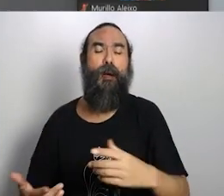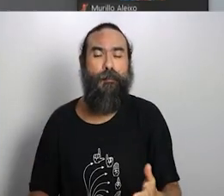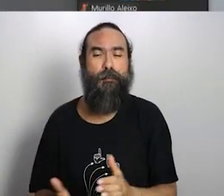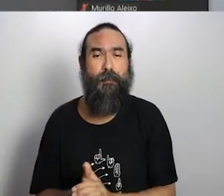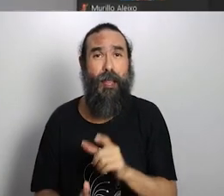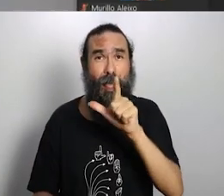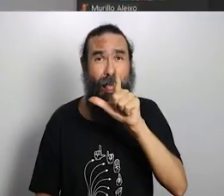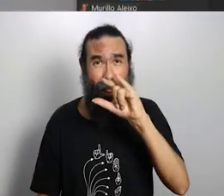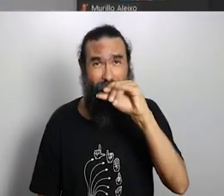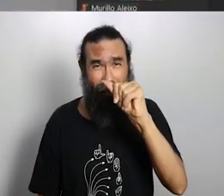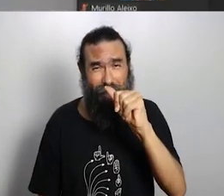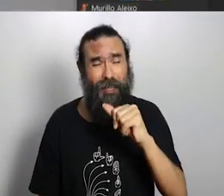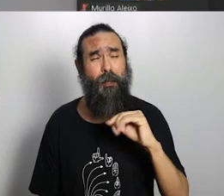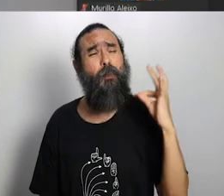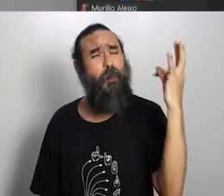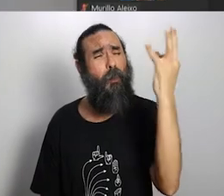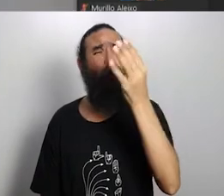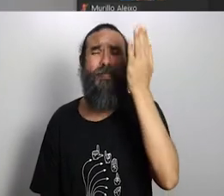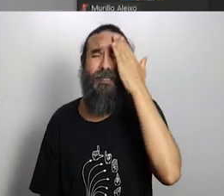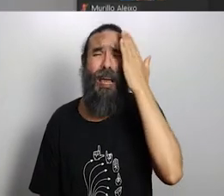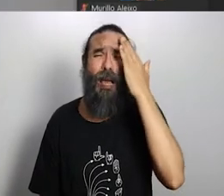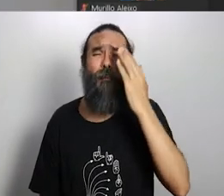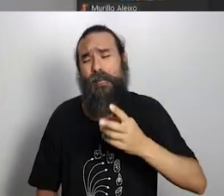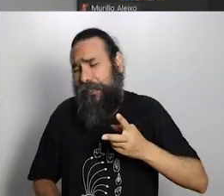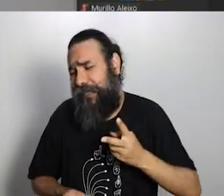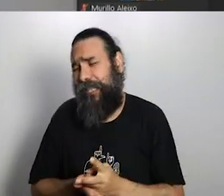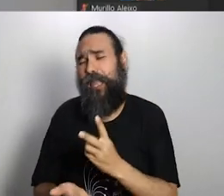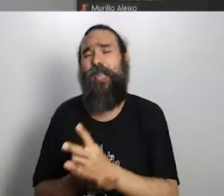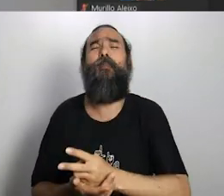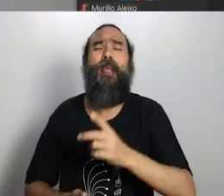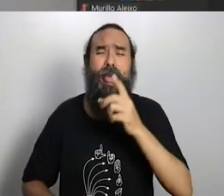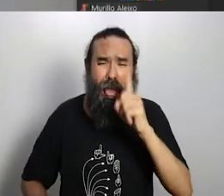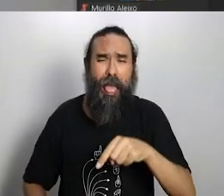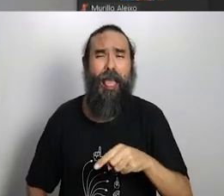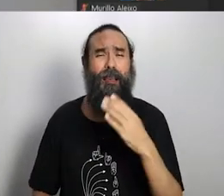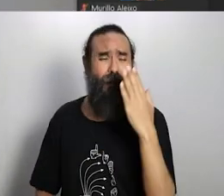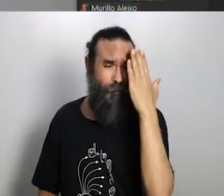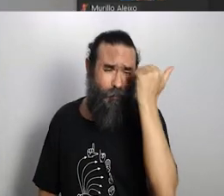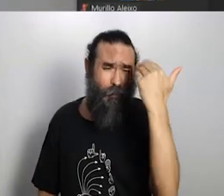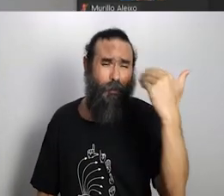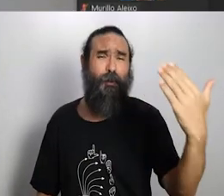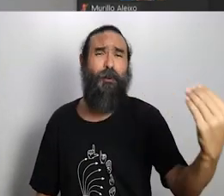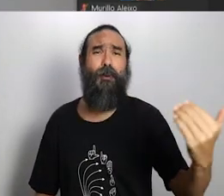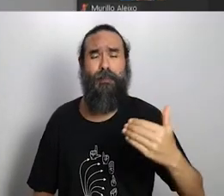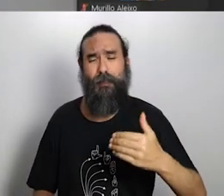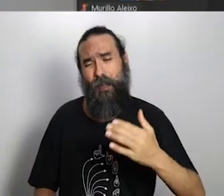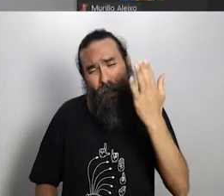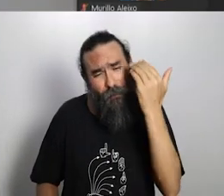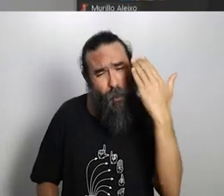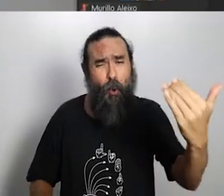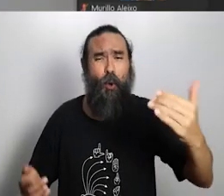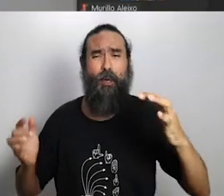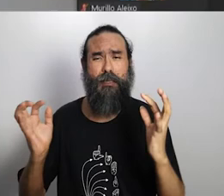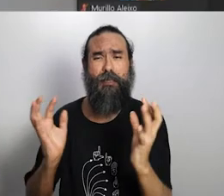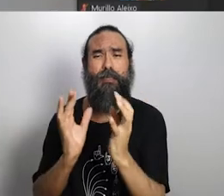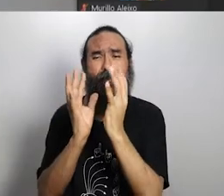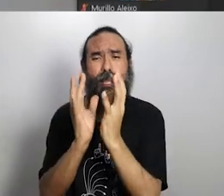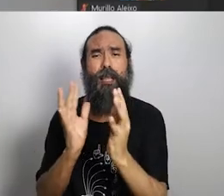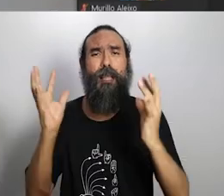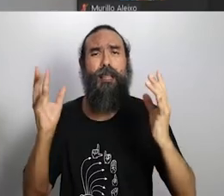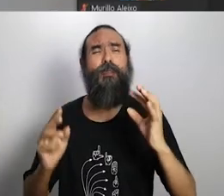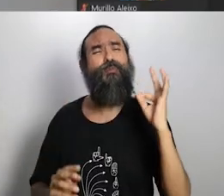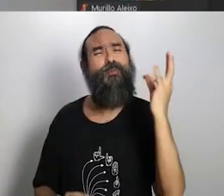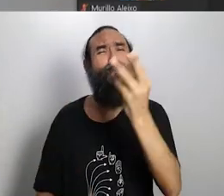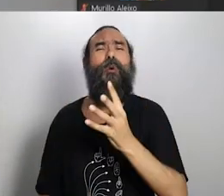eu queria louvar aqui de verdade, eu falei hoje sobre Tamara Jacinto, falei sobre Ni, eu falei sobre alguns produtores que tratam com